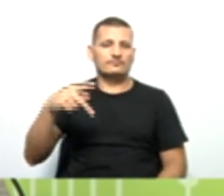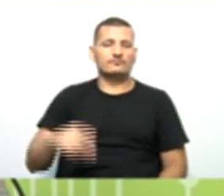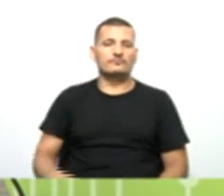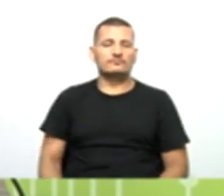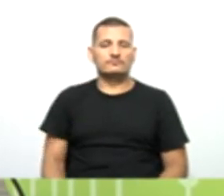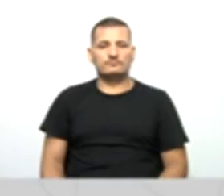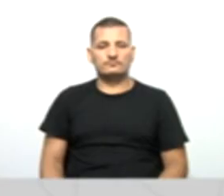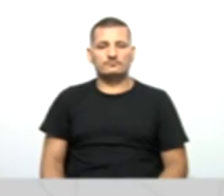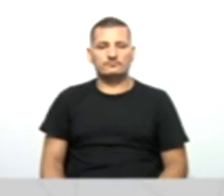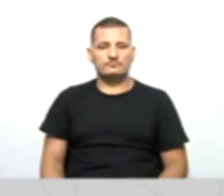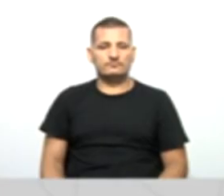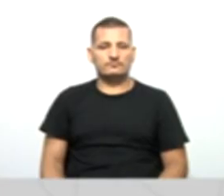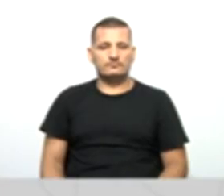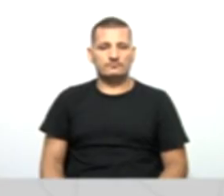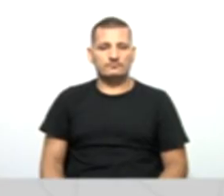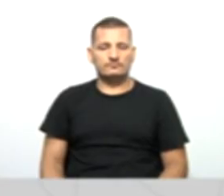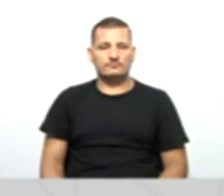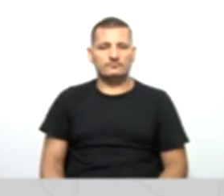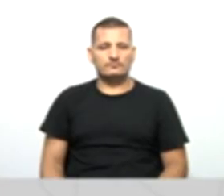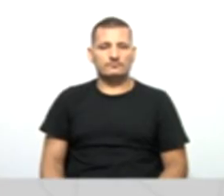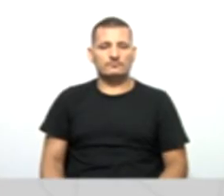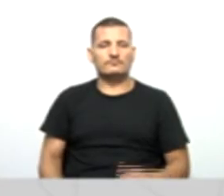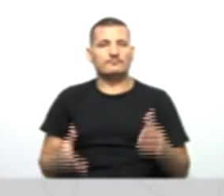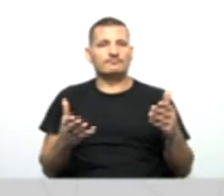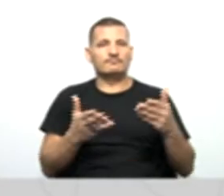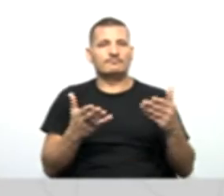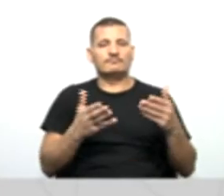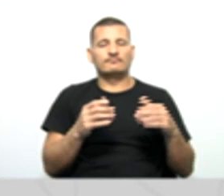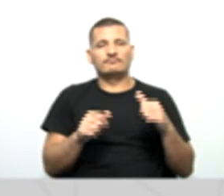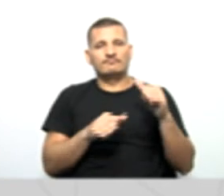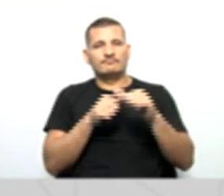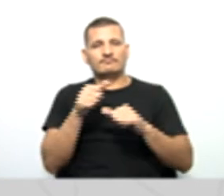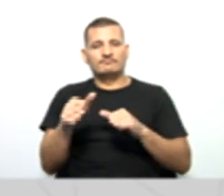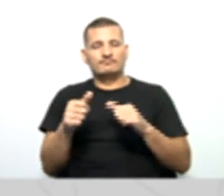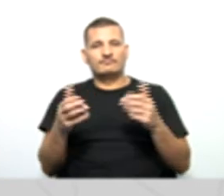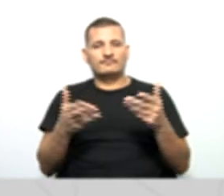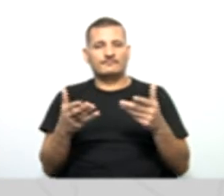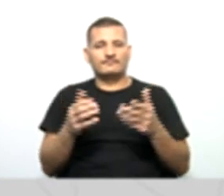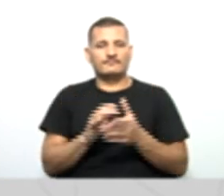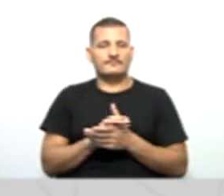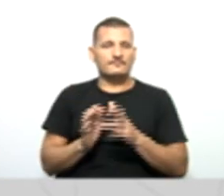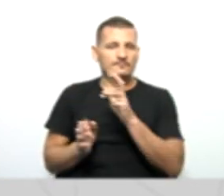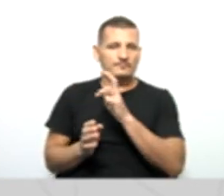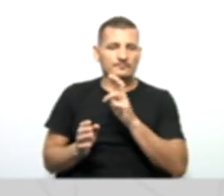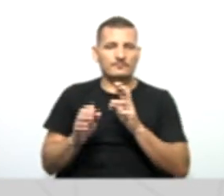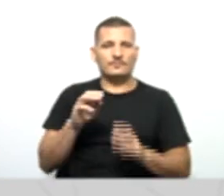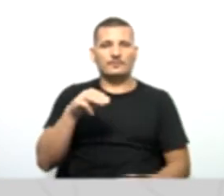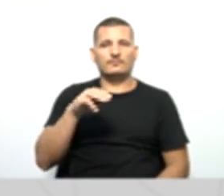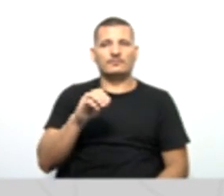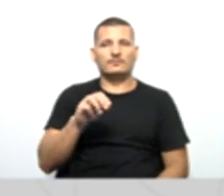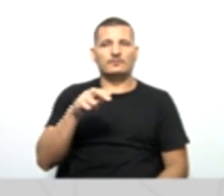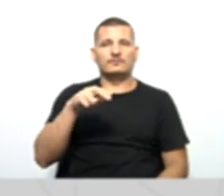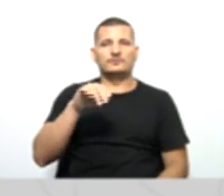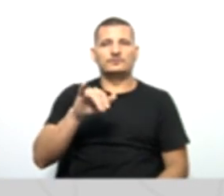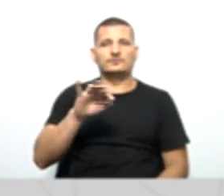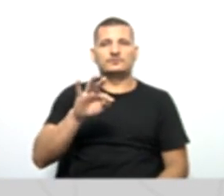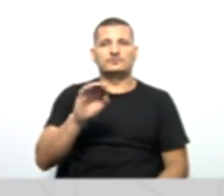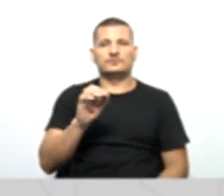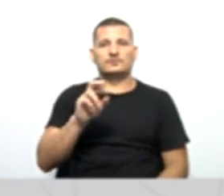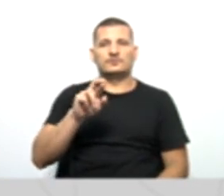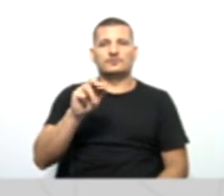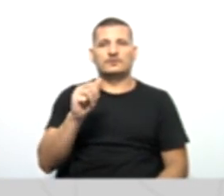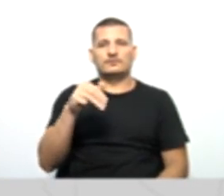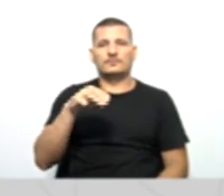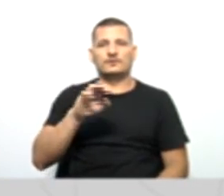nosso projeto. Tá? Vamos trocar aqui um pouco a fita, né, Ademar? Vamos falar agora de monitoramento e controle, tá, gente? Depois que a